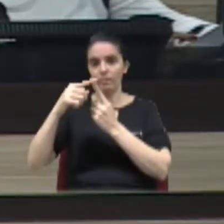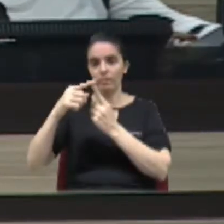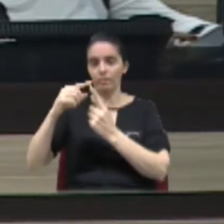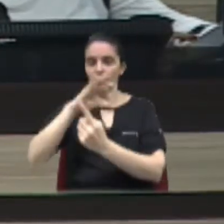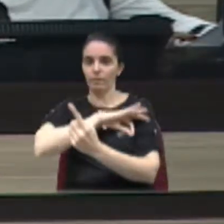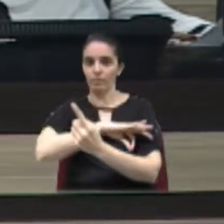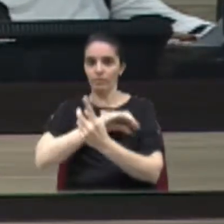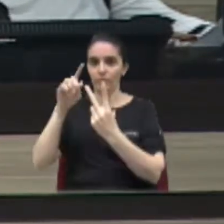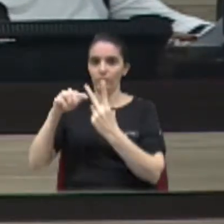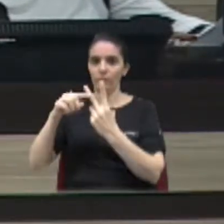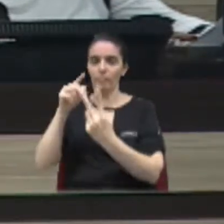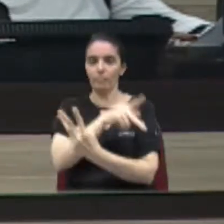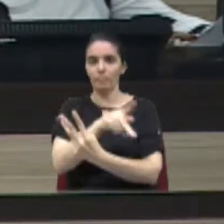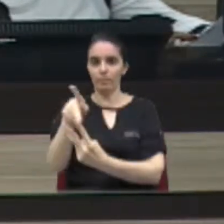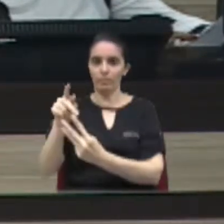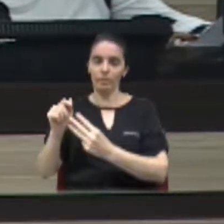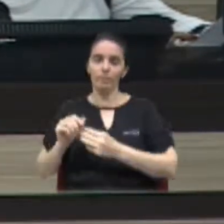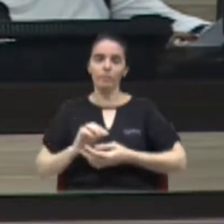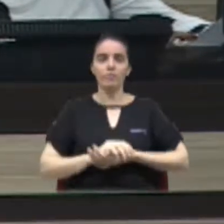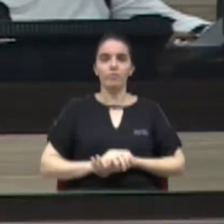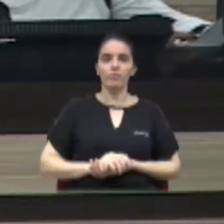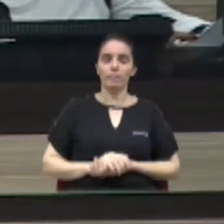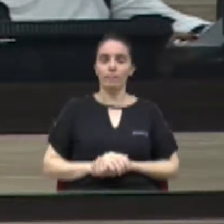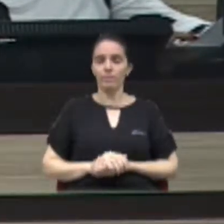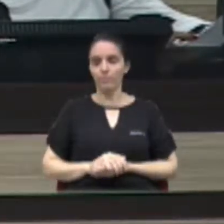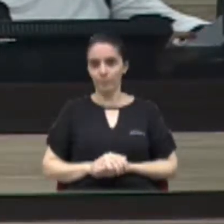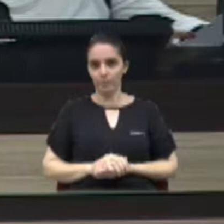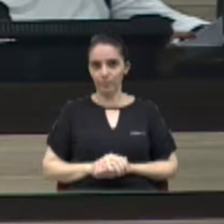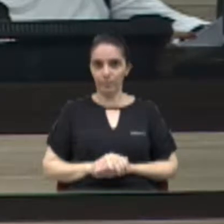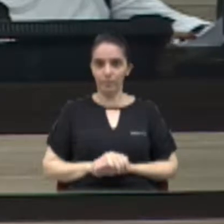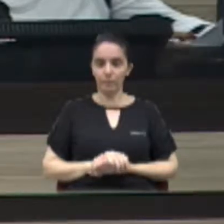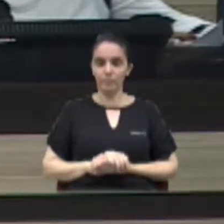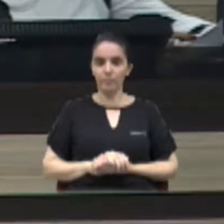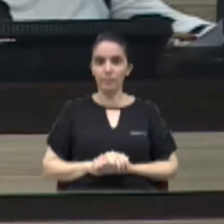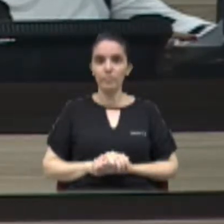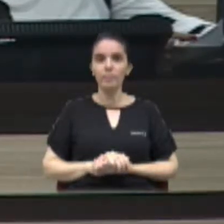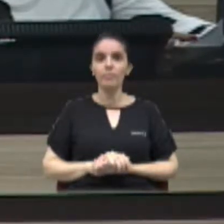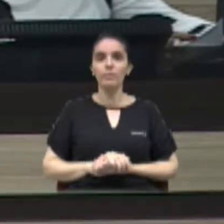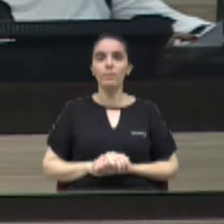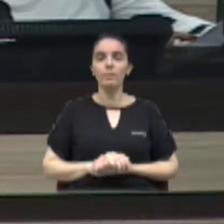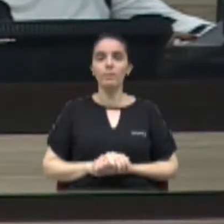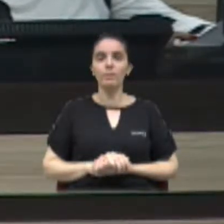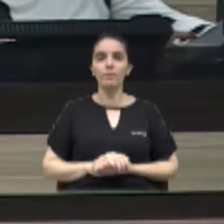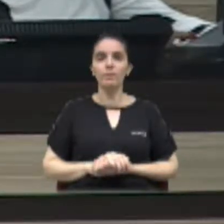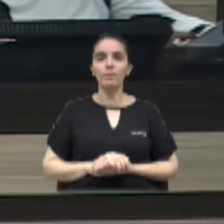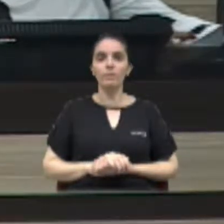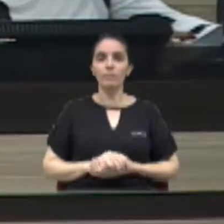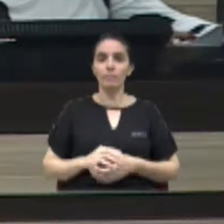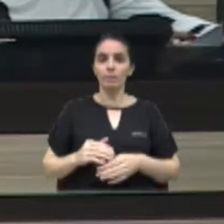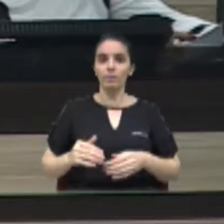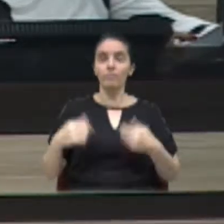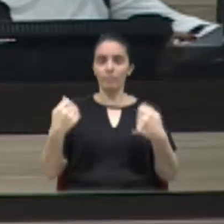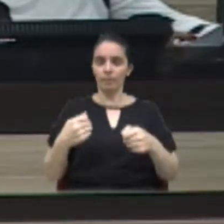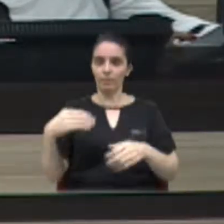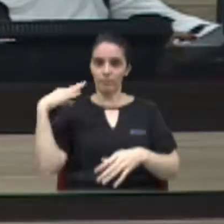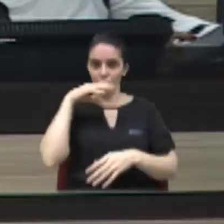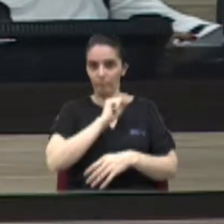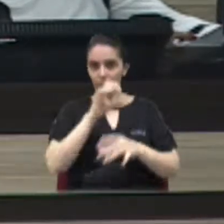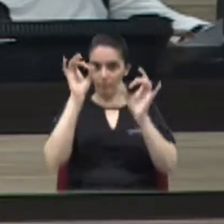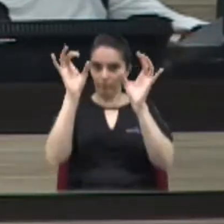o Sindicato dos Professores do Ensino Oficial do Estado de São Paulo, APOESP, e da outras providências, o qual deverá tramitar